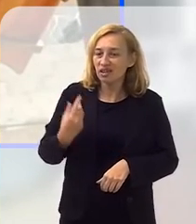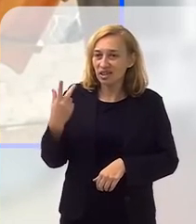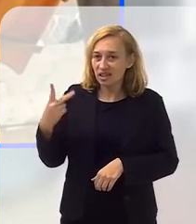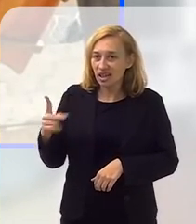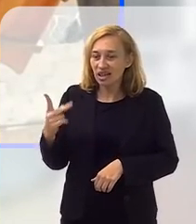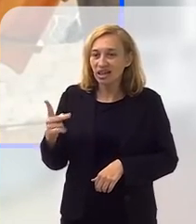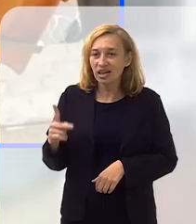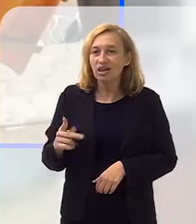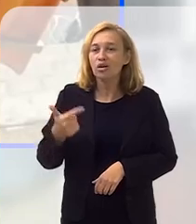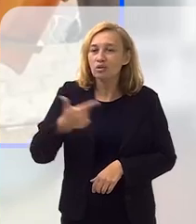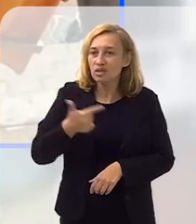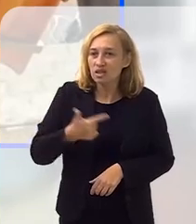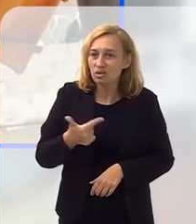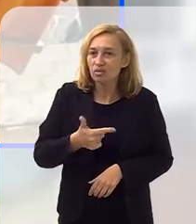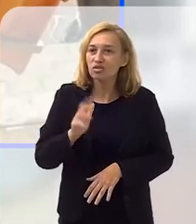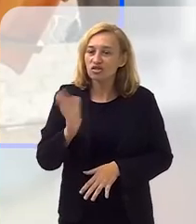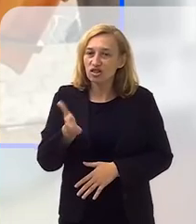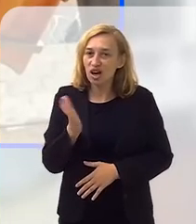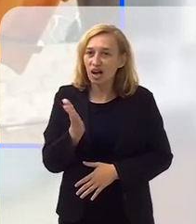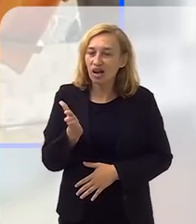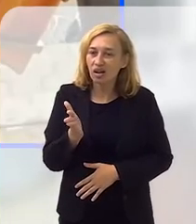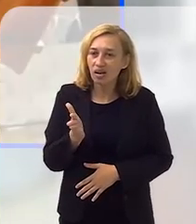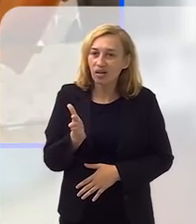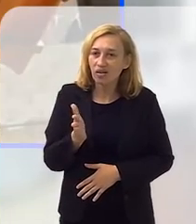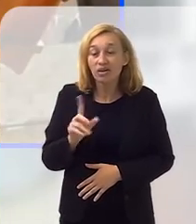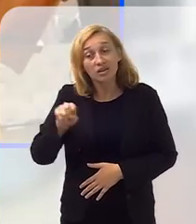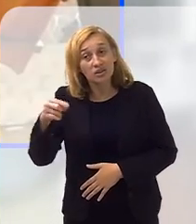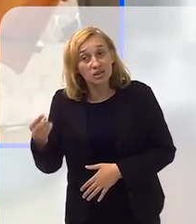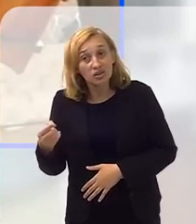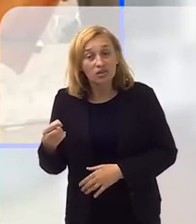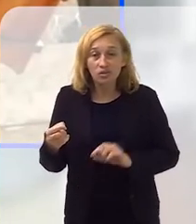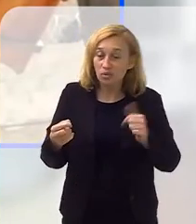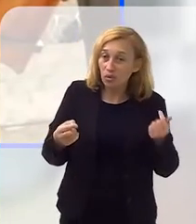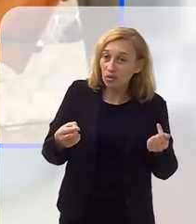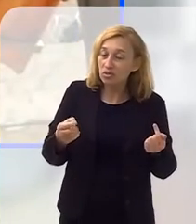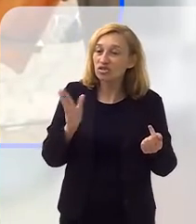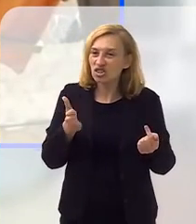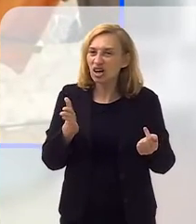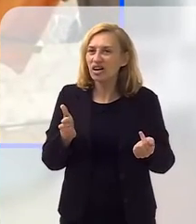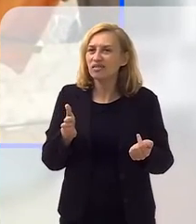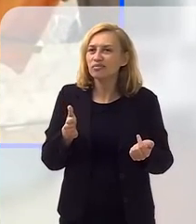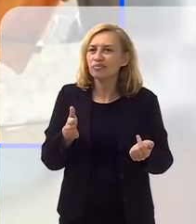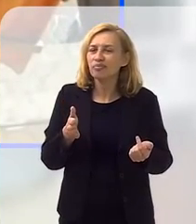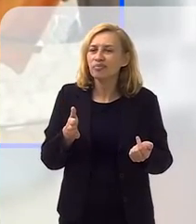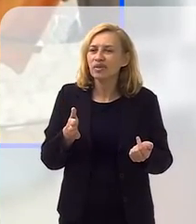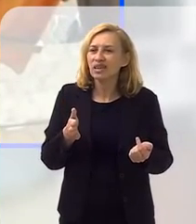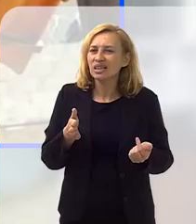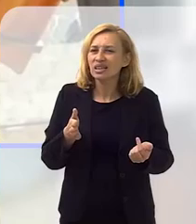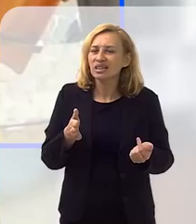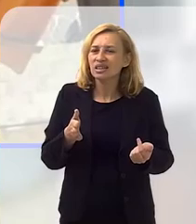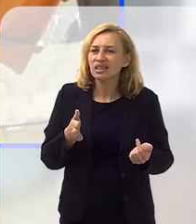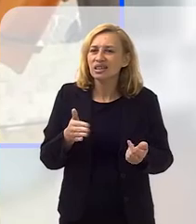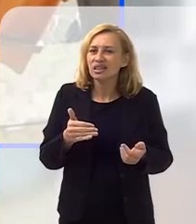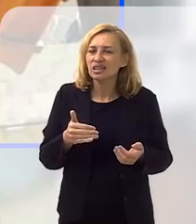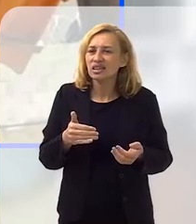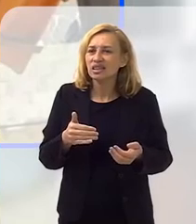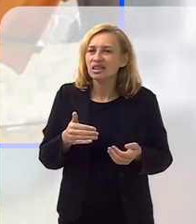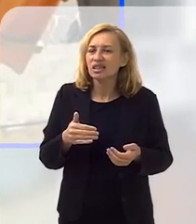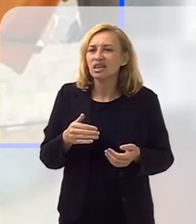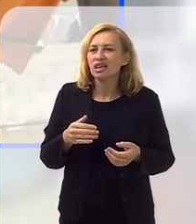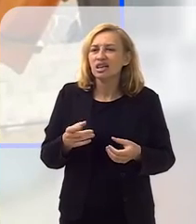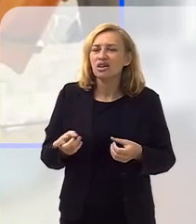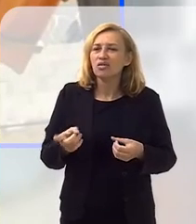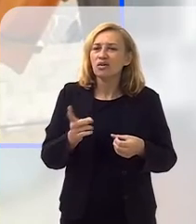ela em vida, o segundo ela já estava também entre um e outro, já saí,